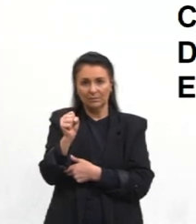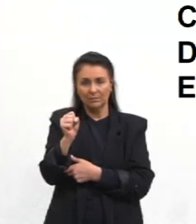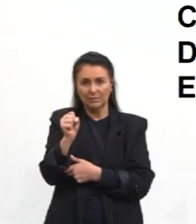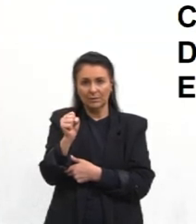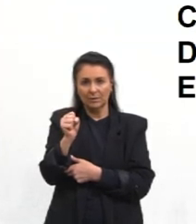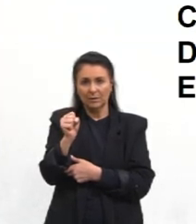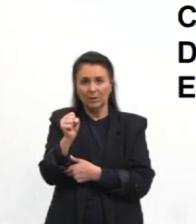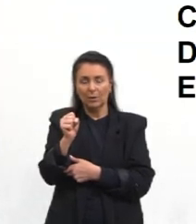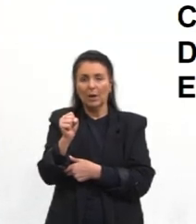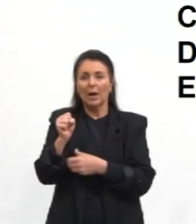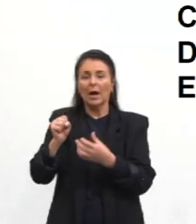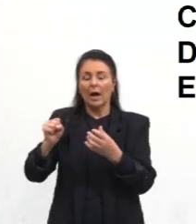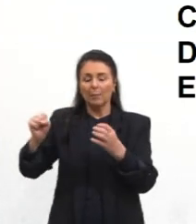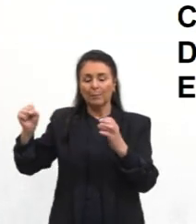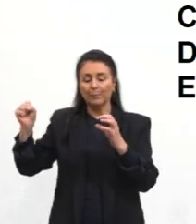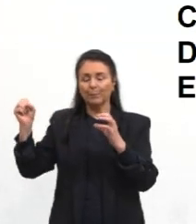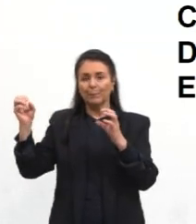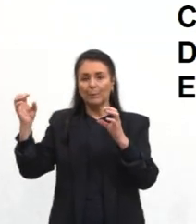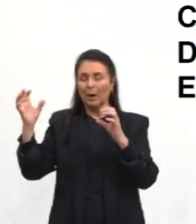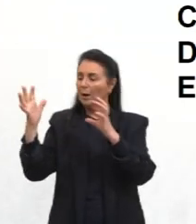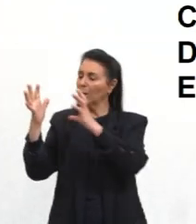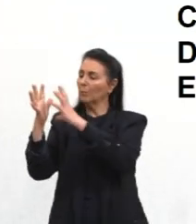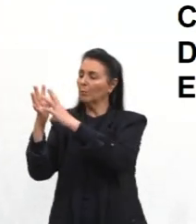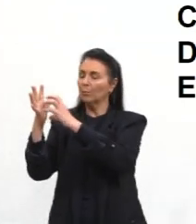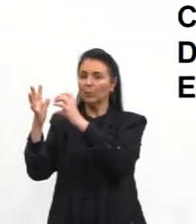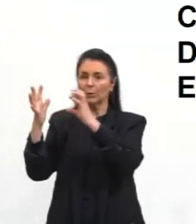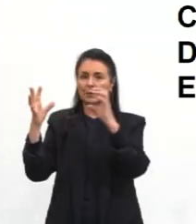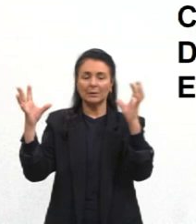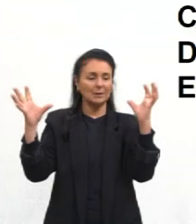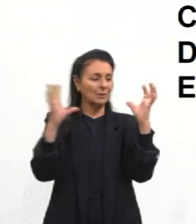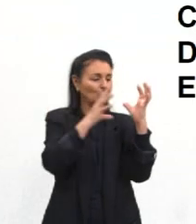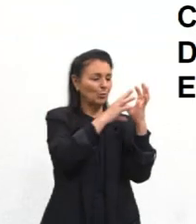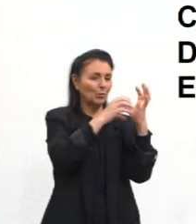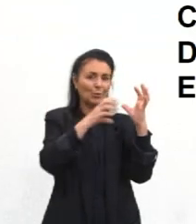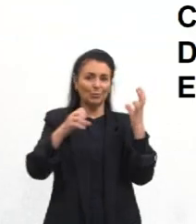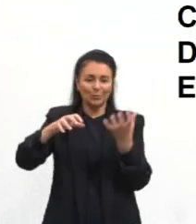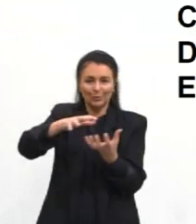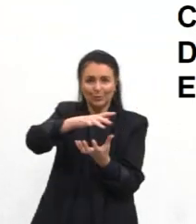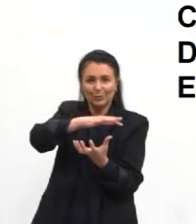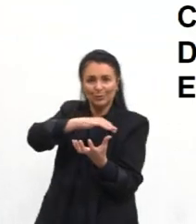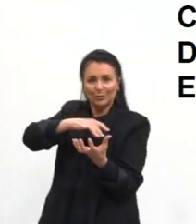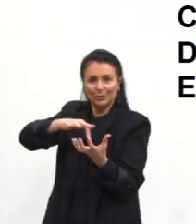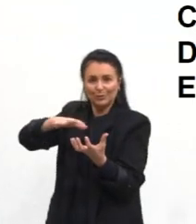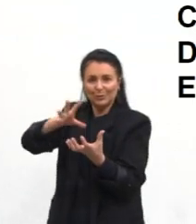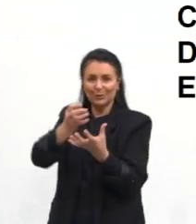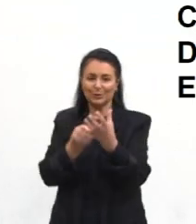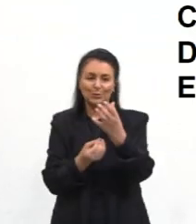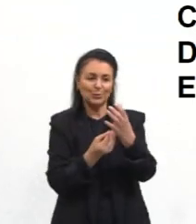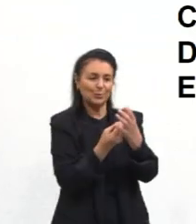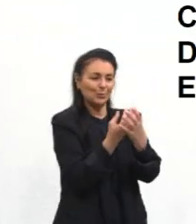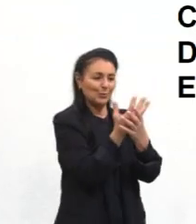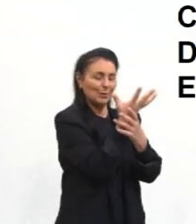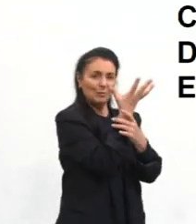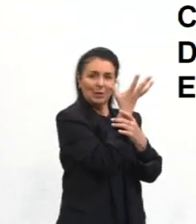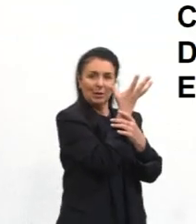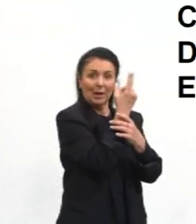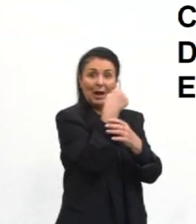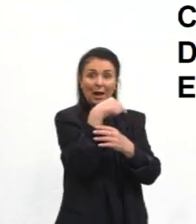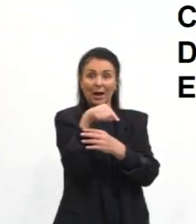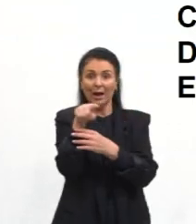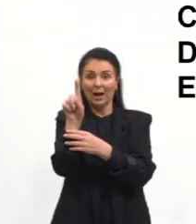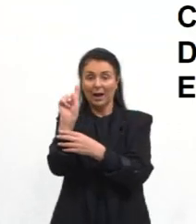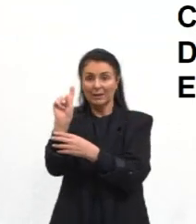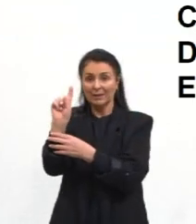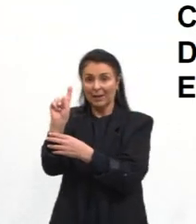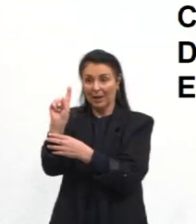e a polinização que viabiliza o transporte do grão de pólen de uma planta até o estigma